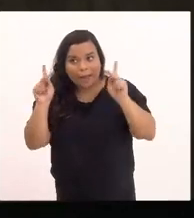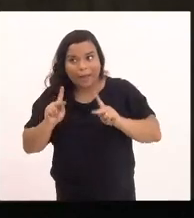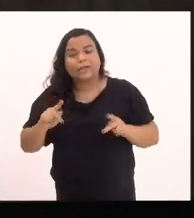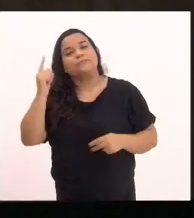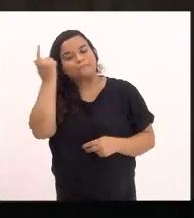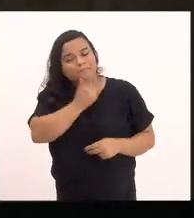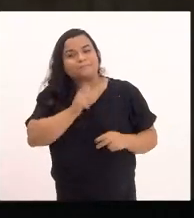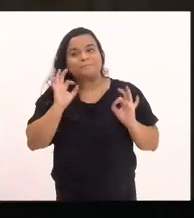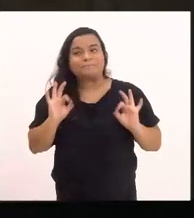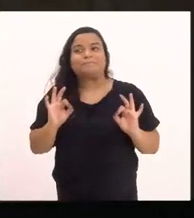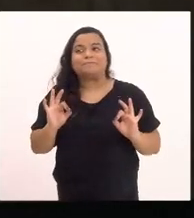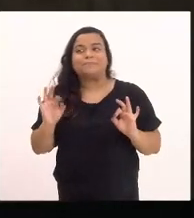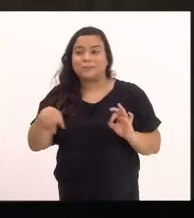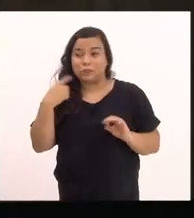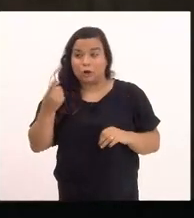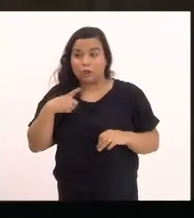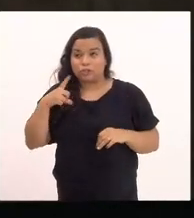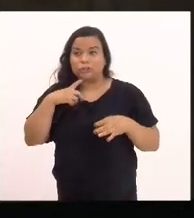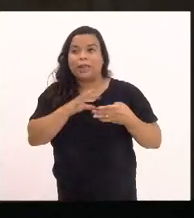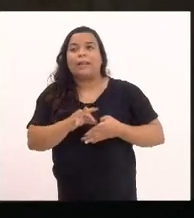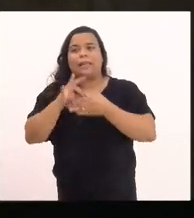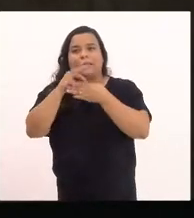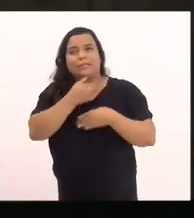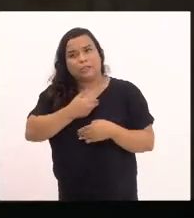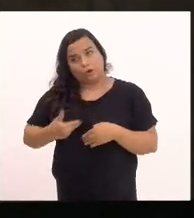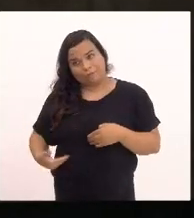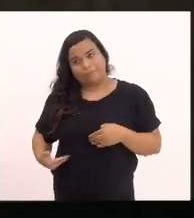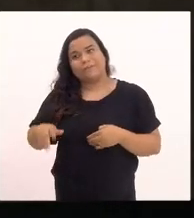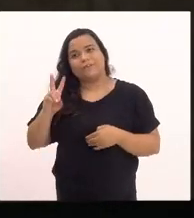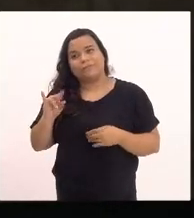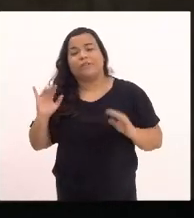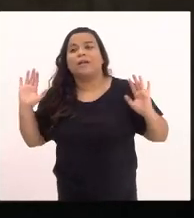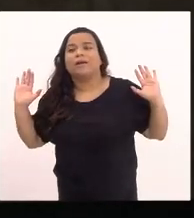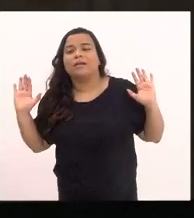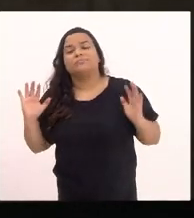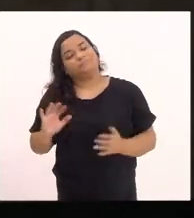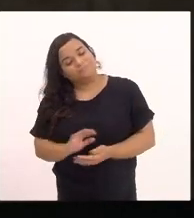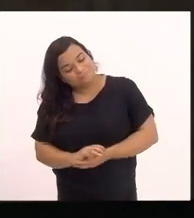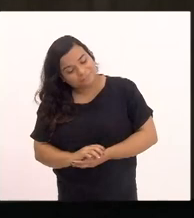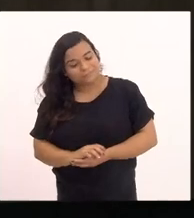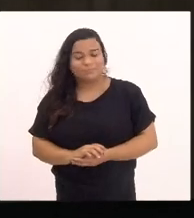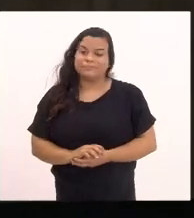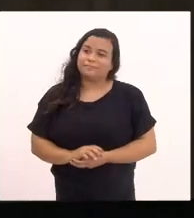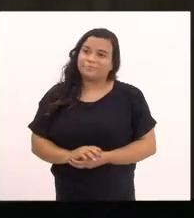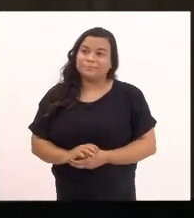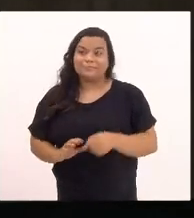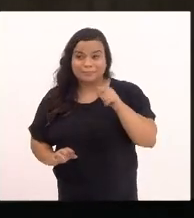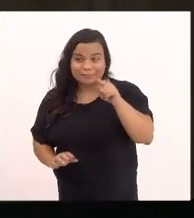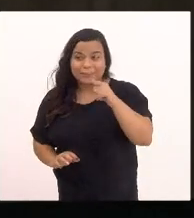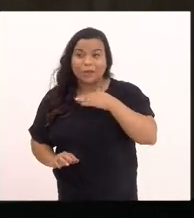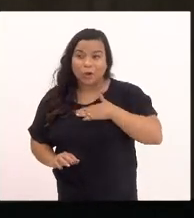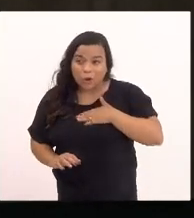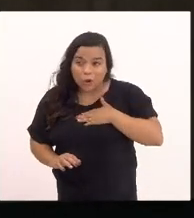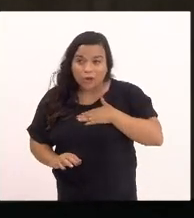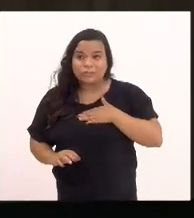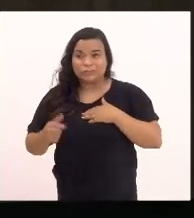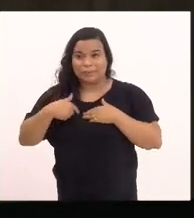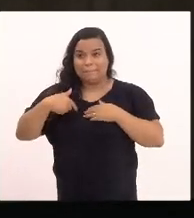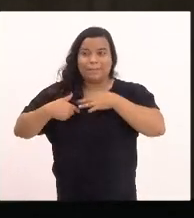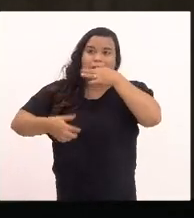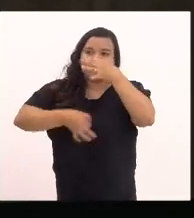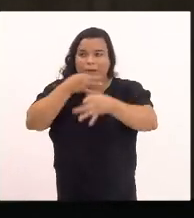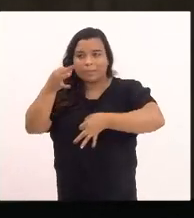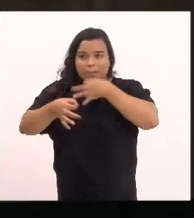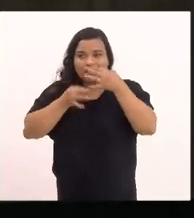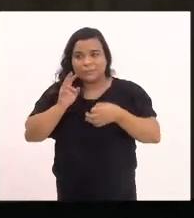nós teremos um líder do governo. E aí, já que o senhor tem gostado tanto dos meus pareceres,